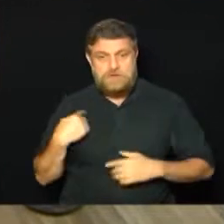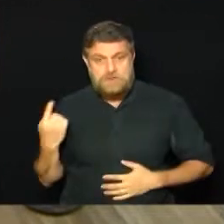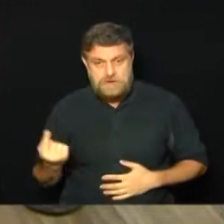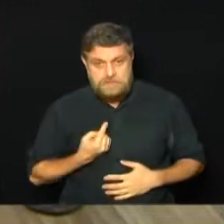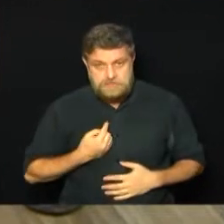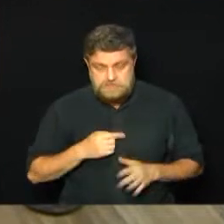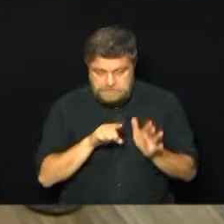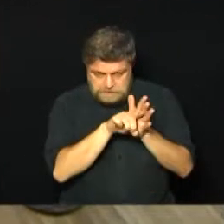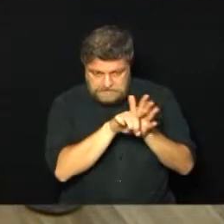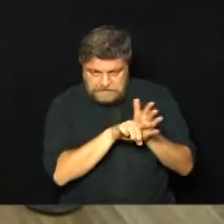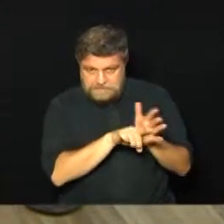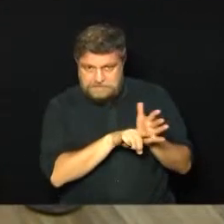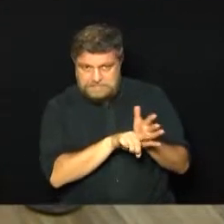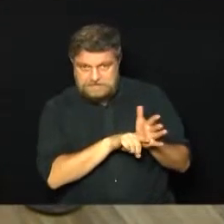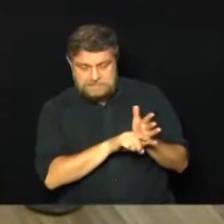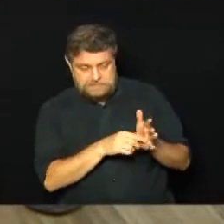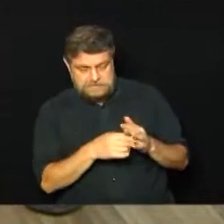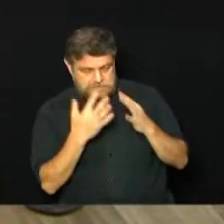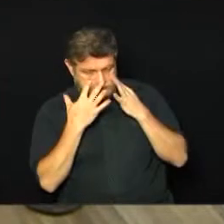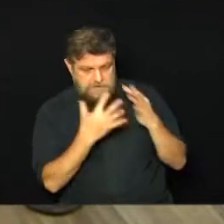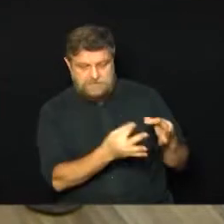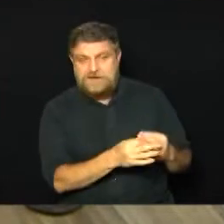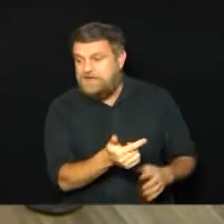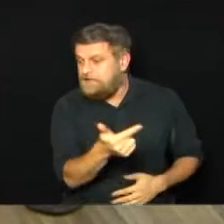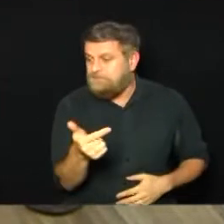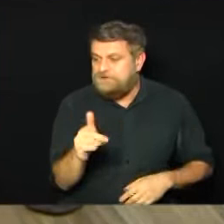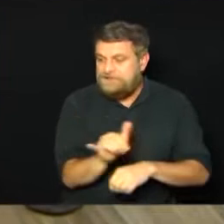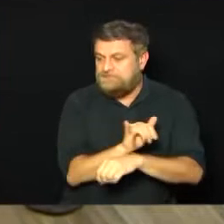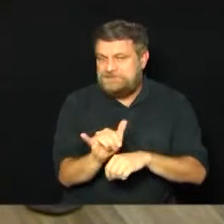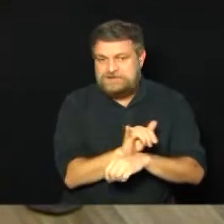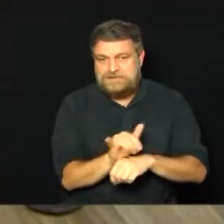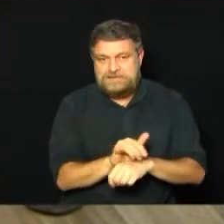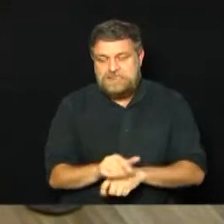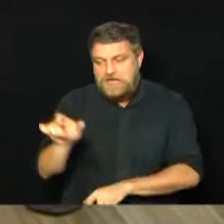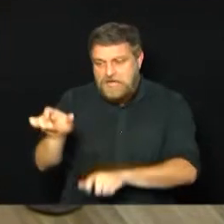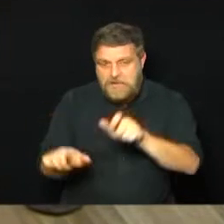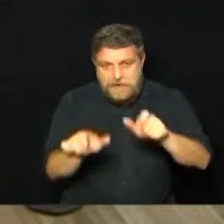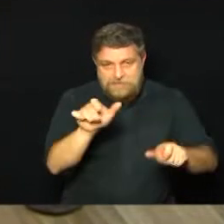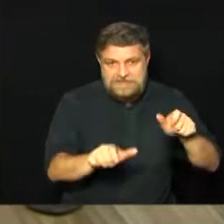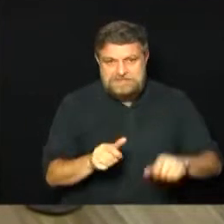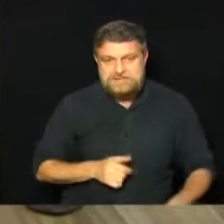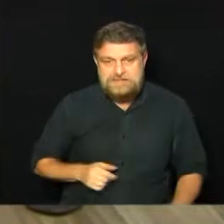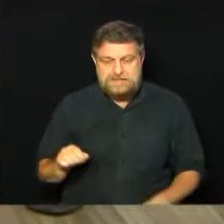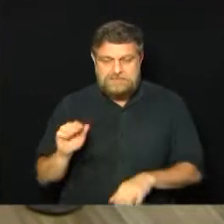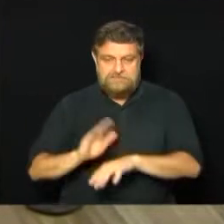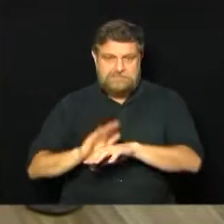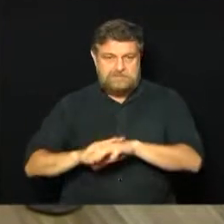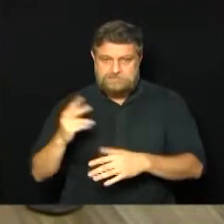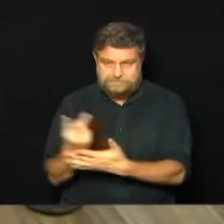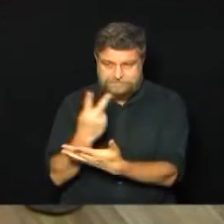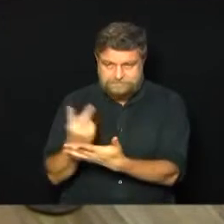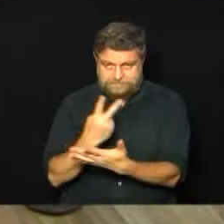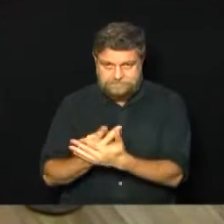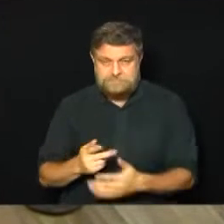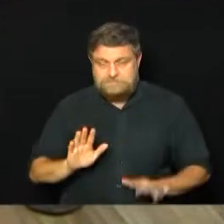né, as pesquisas, não existe um formato. Fala, olha, geralmente são essas pessoas que cometem um atentado. Não existe isso.